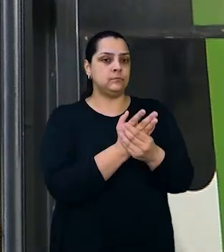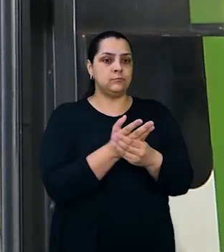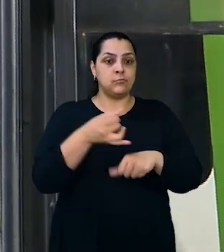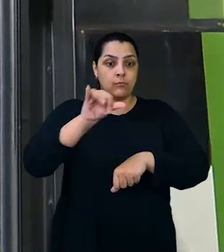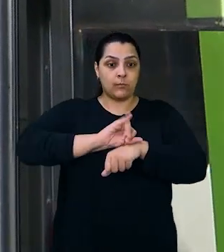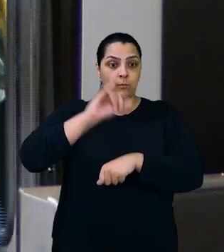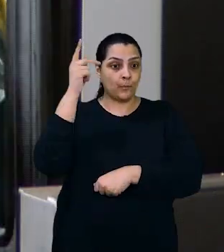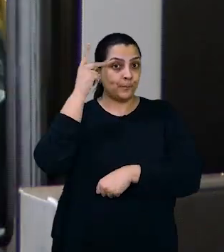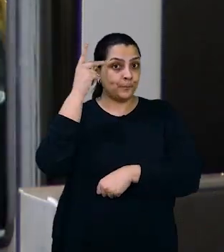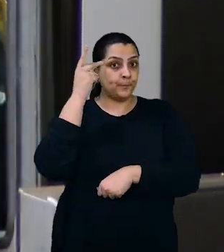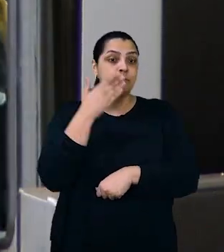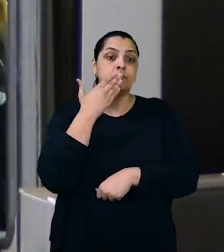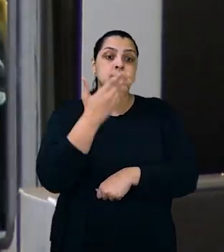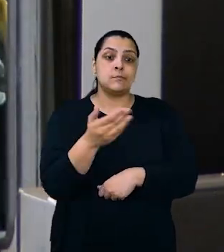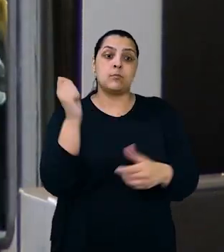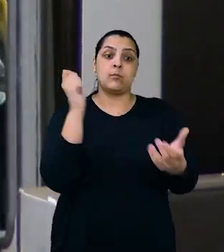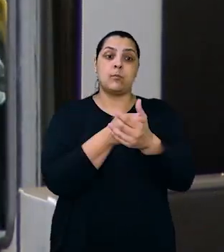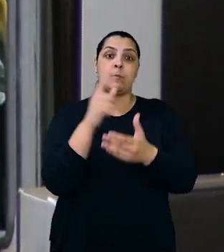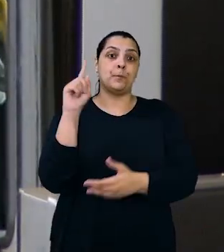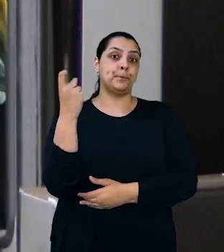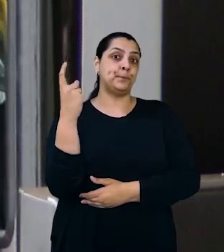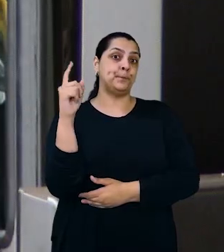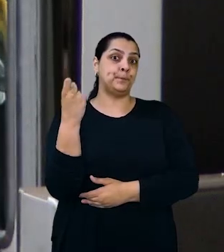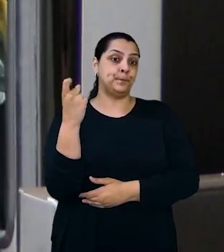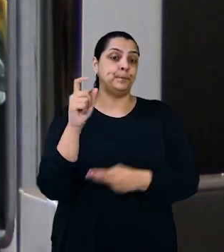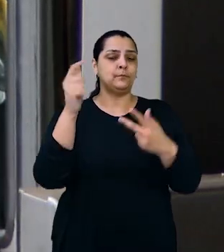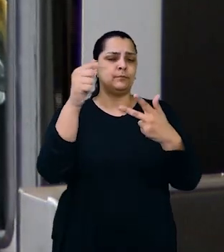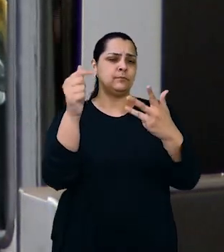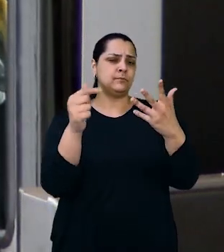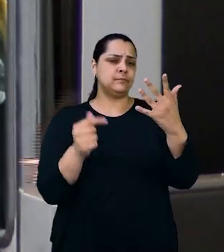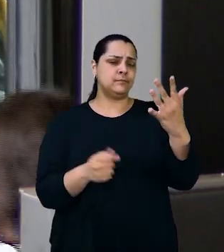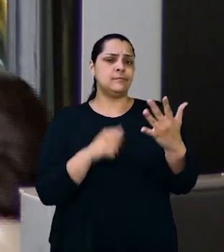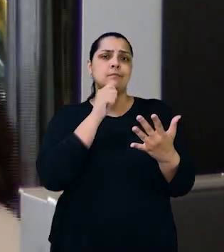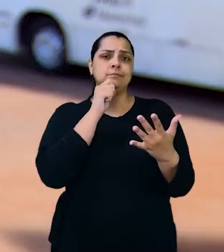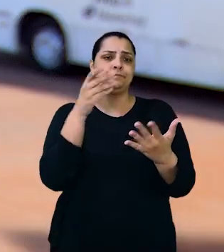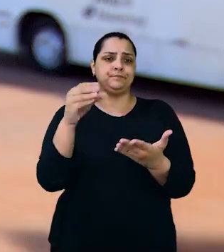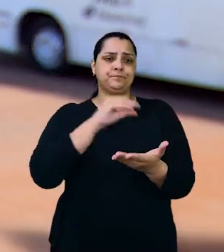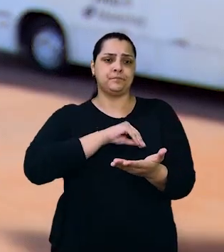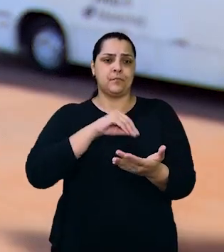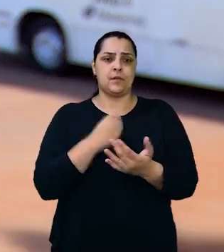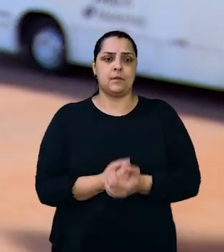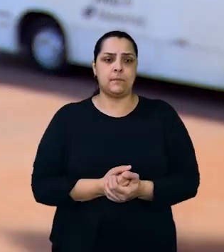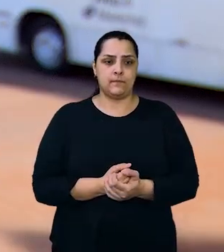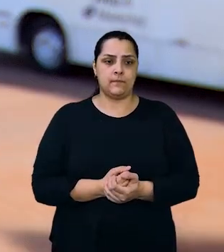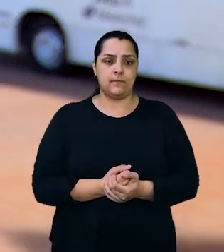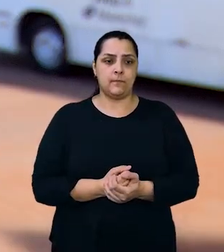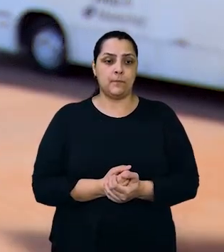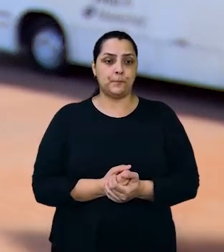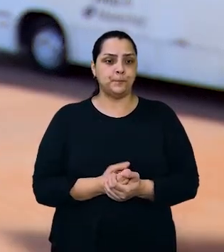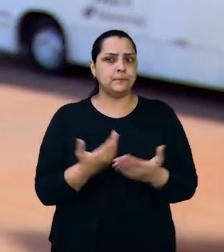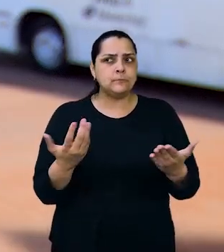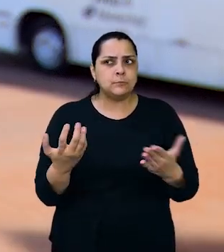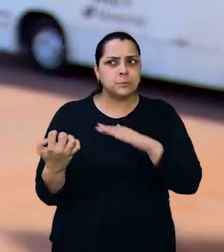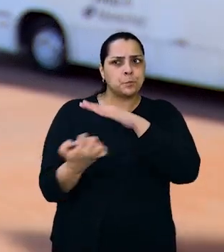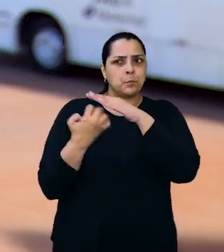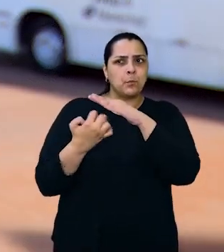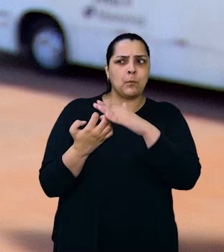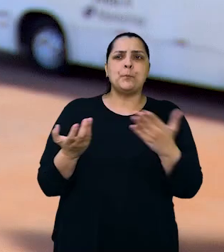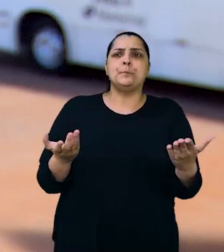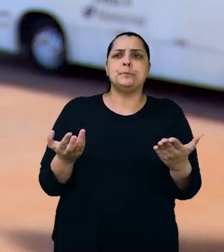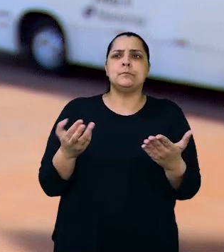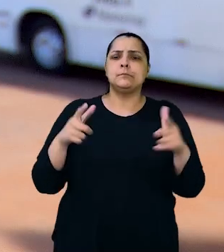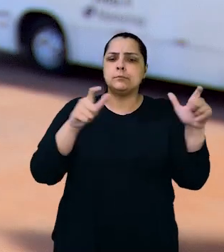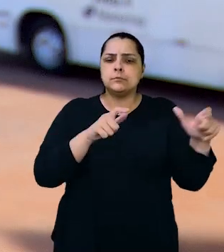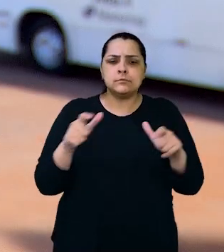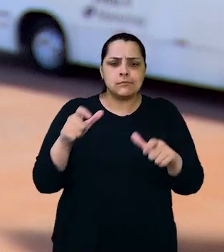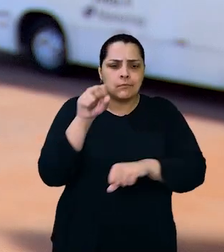capital paulista, pedindo pagamento de horas extras e outras verbas rescisórias. A empregadora, ao ser citada, questionou judicialmente o